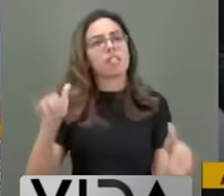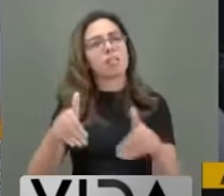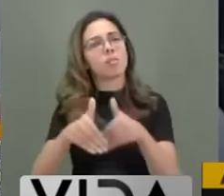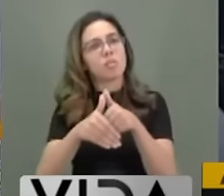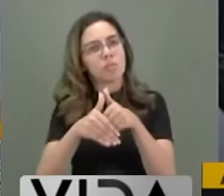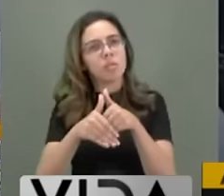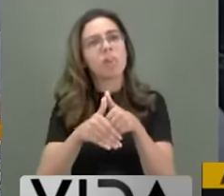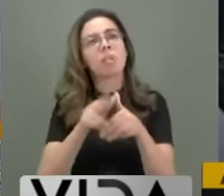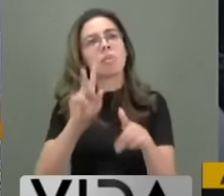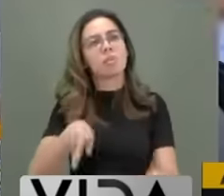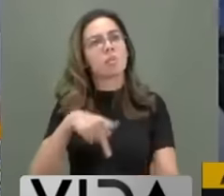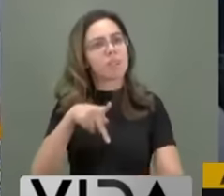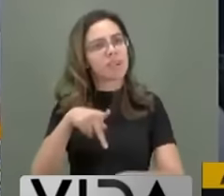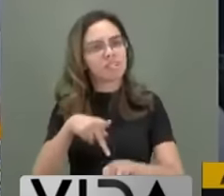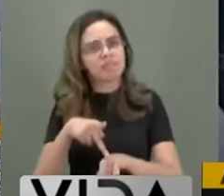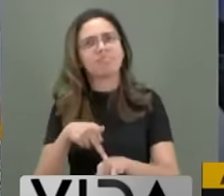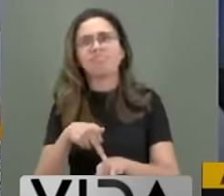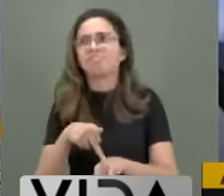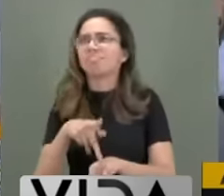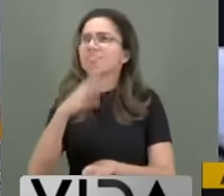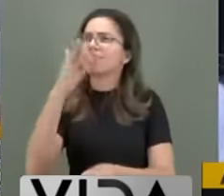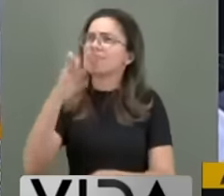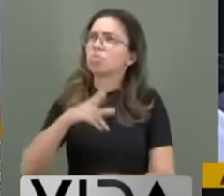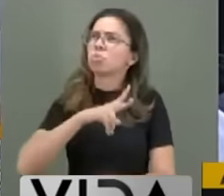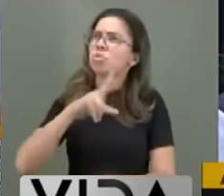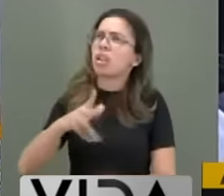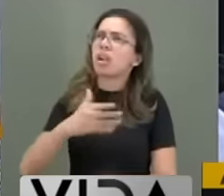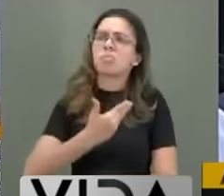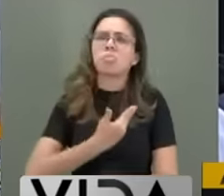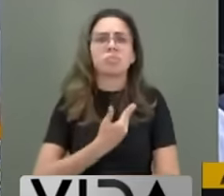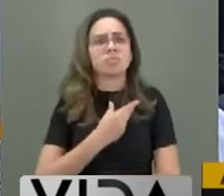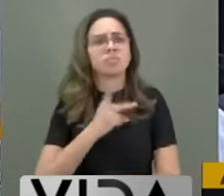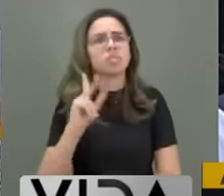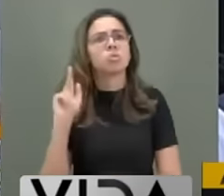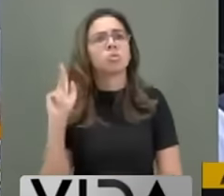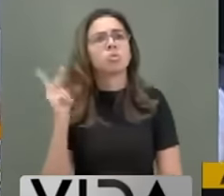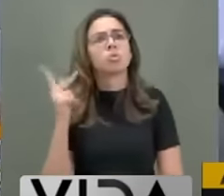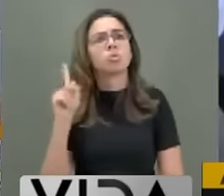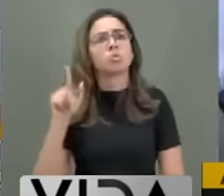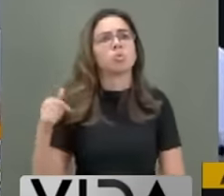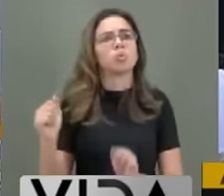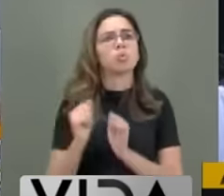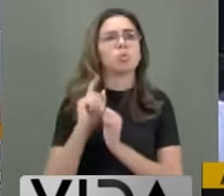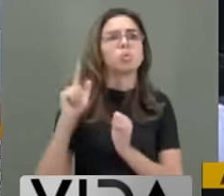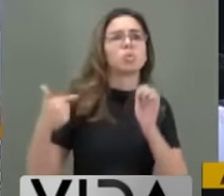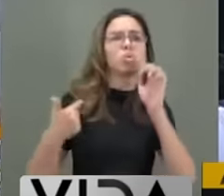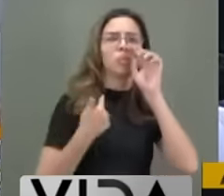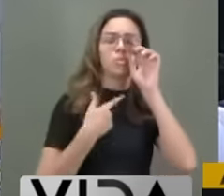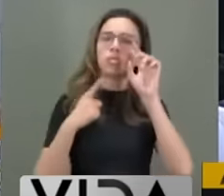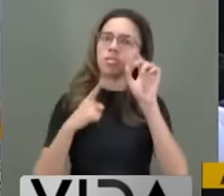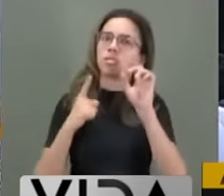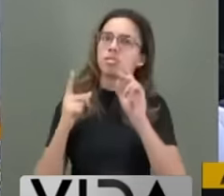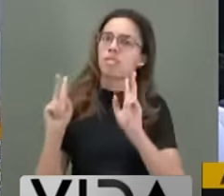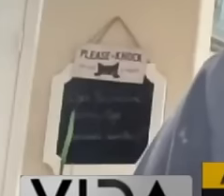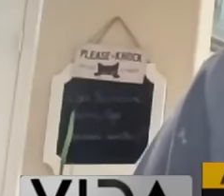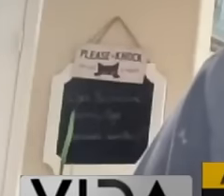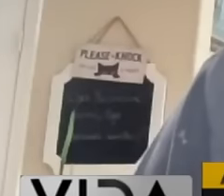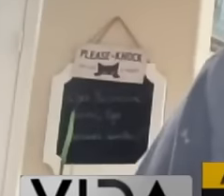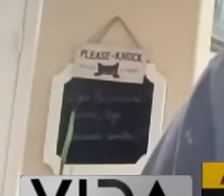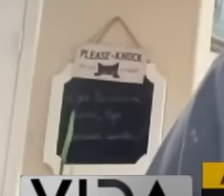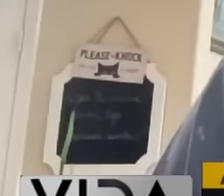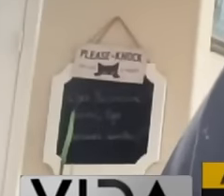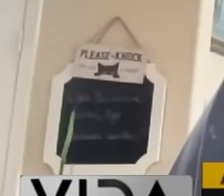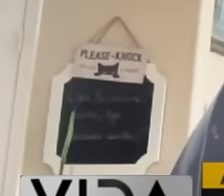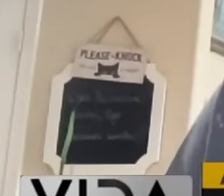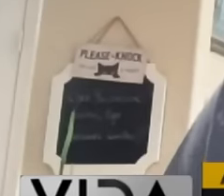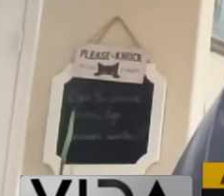amigo, a um país... Olha, o senhor sabe que Portugal tem um histórico conosco, que nós temos que valorizar... Entendeu?